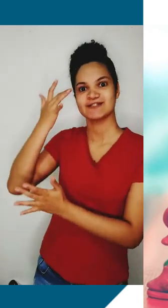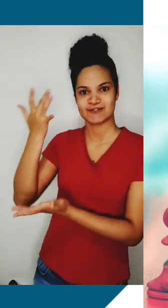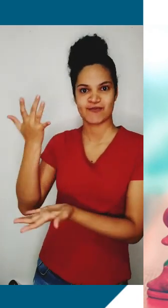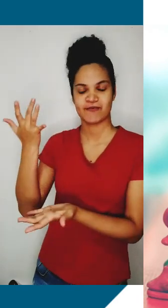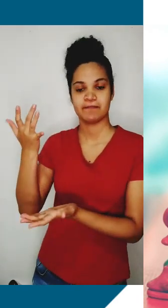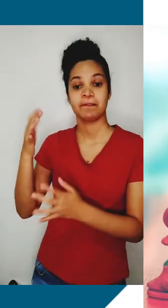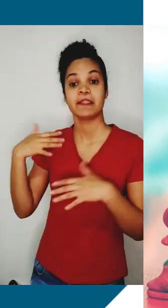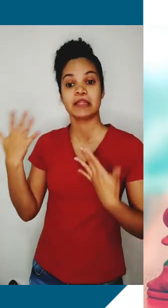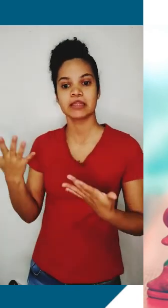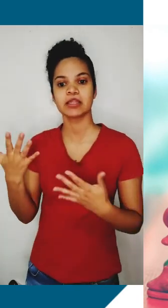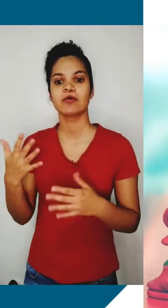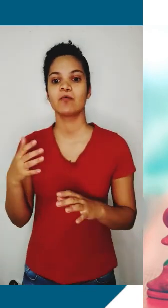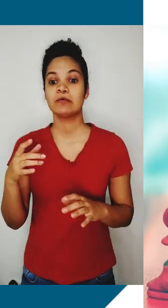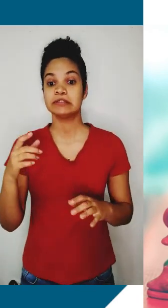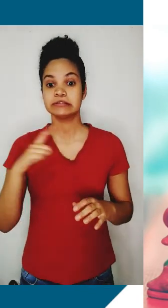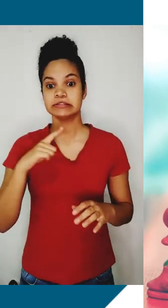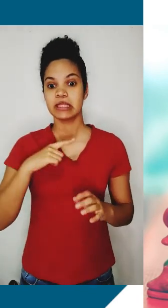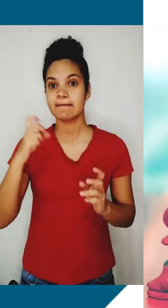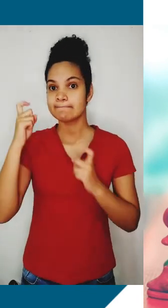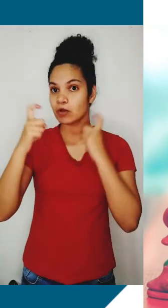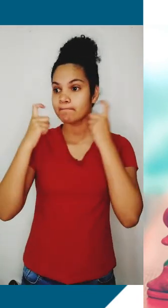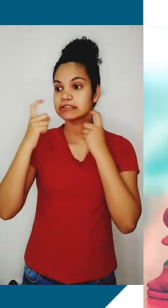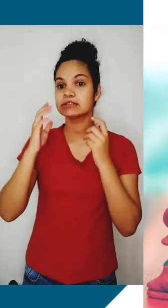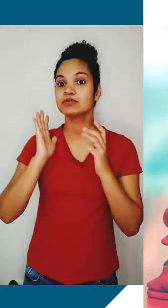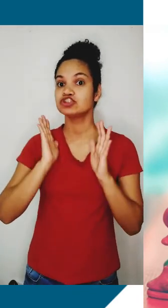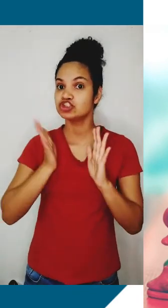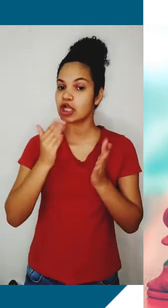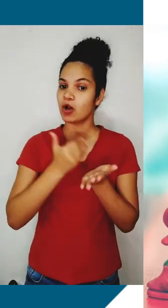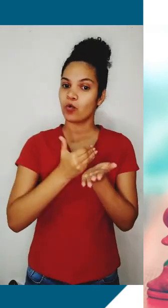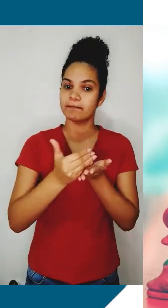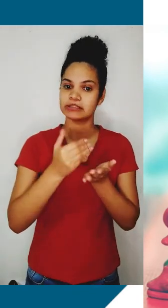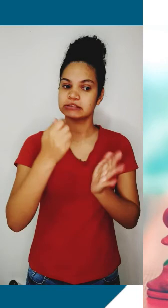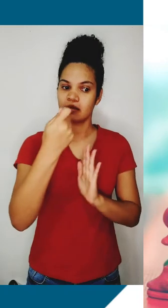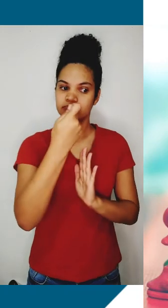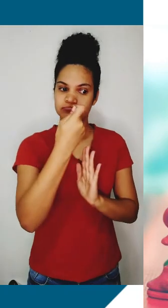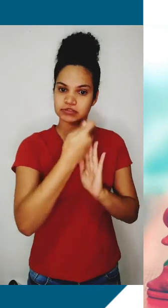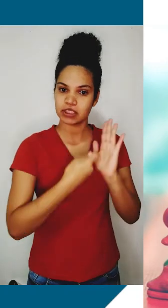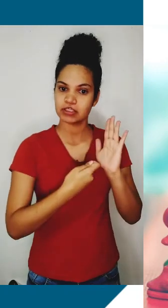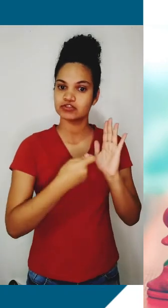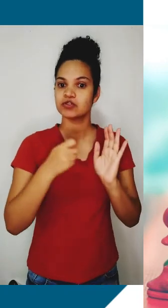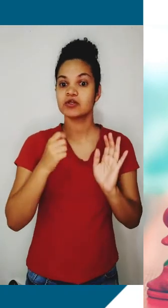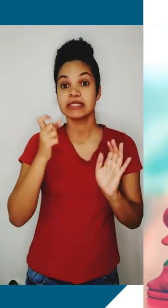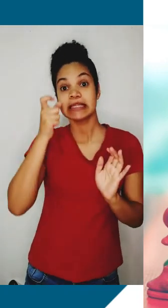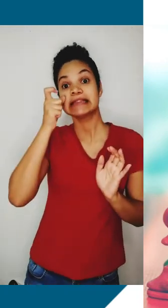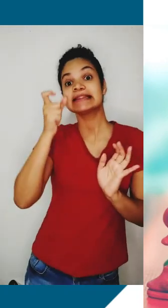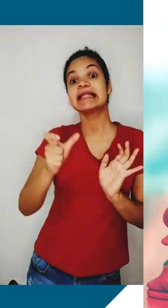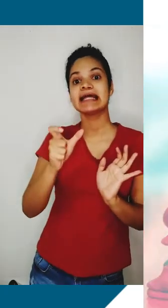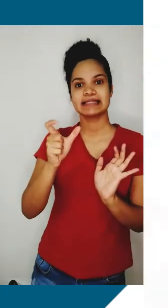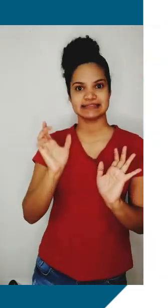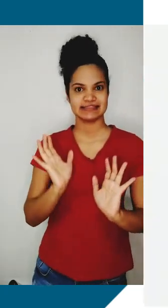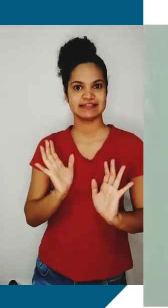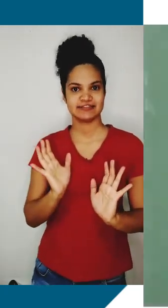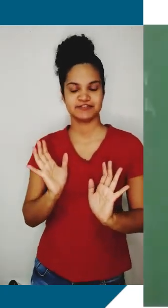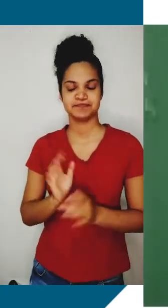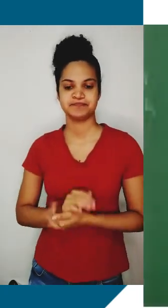má. Por isso a gente tem ali a preocupação em já iniciar o texto de uma forma bem